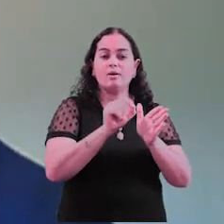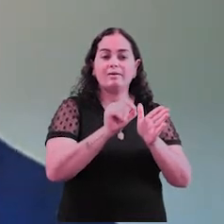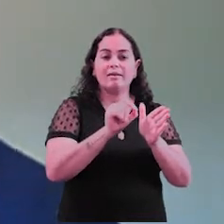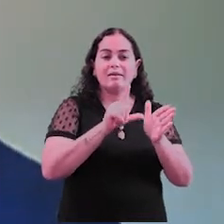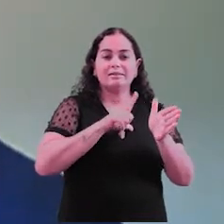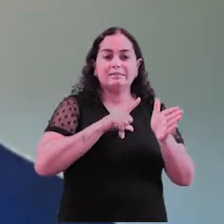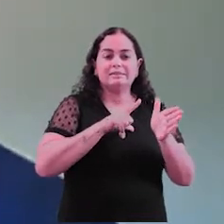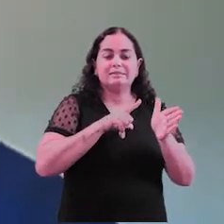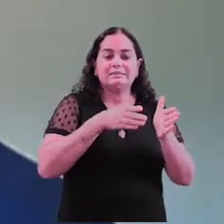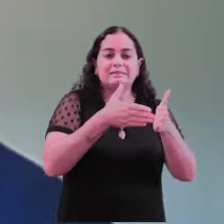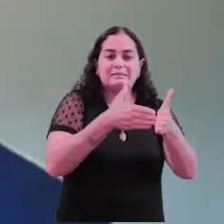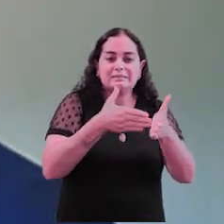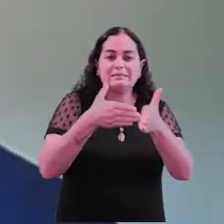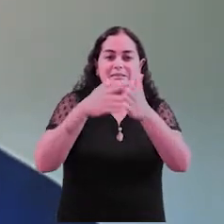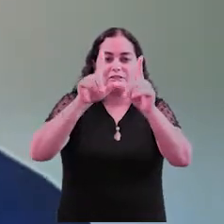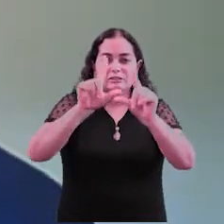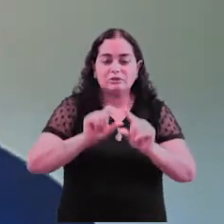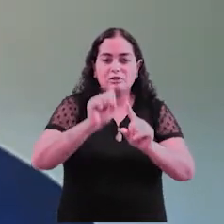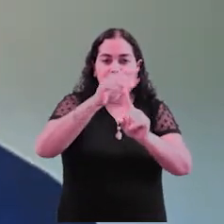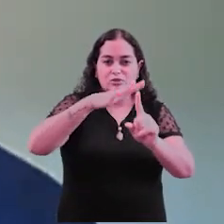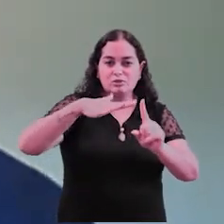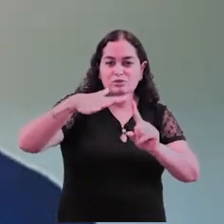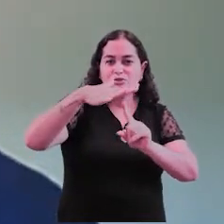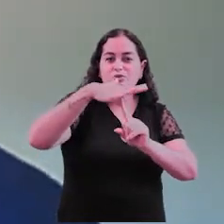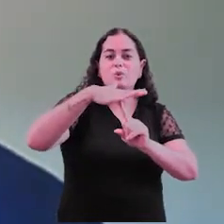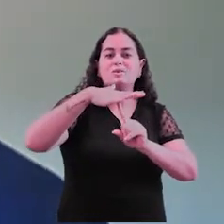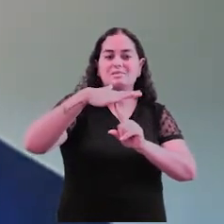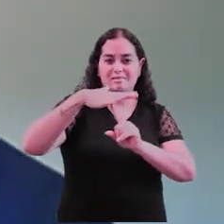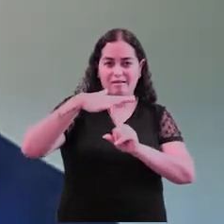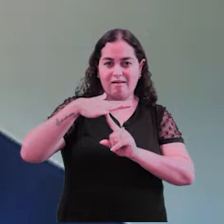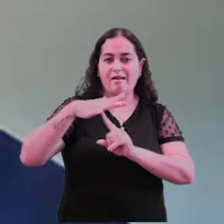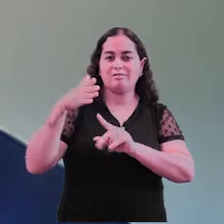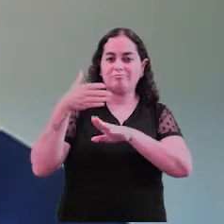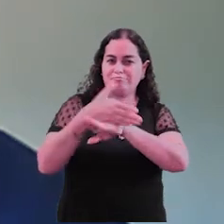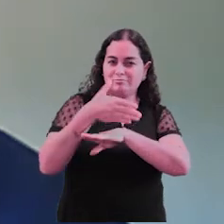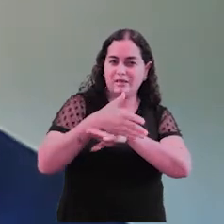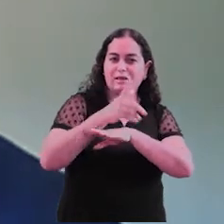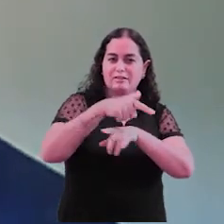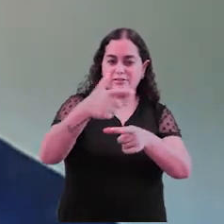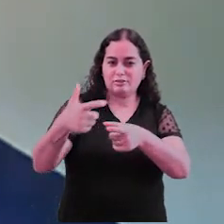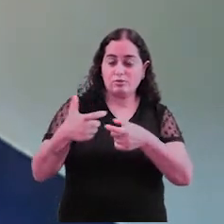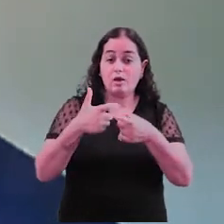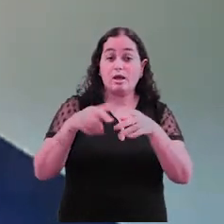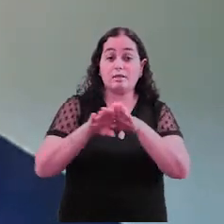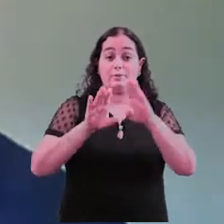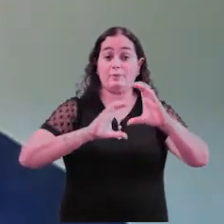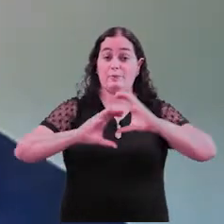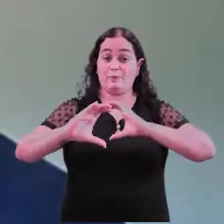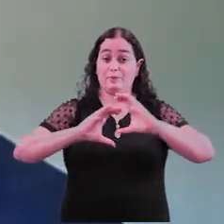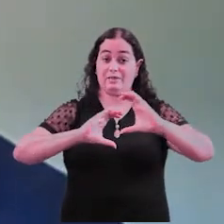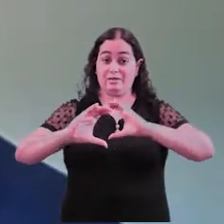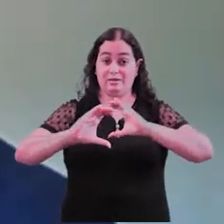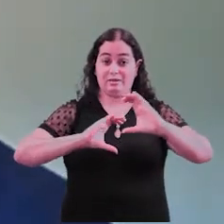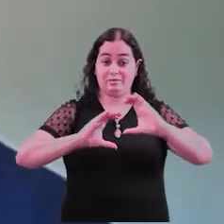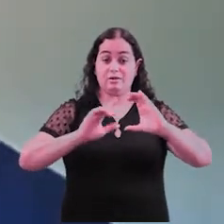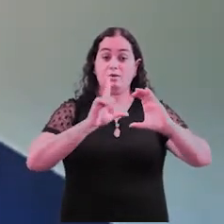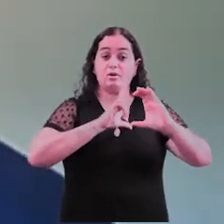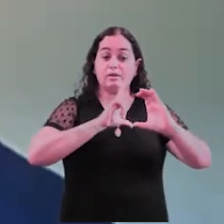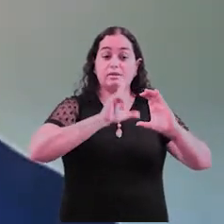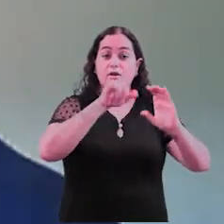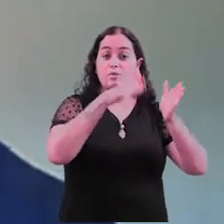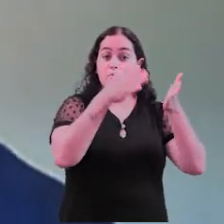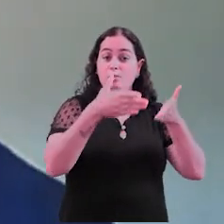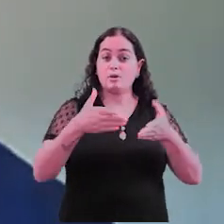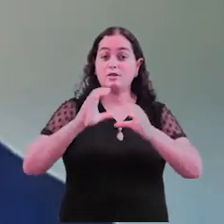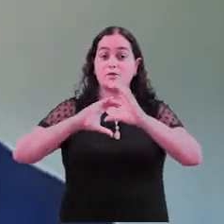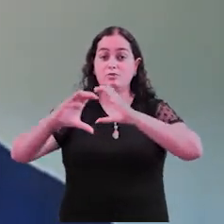busca eliminar barreiras sociais de acesso a estes equipamentos culturais, e a comunicacional, que inclui